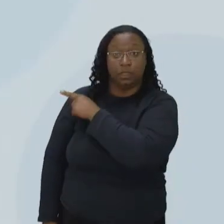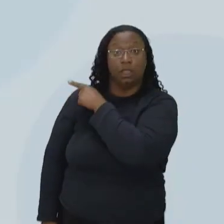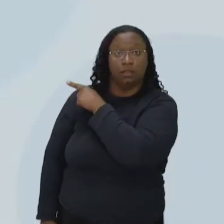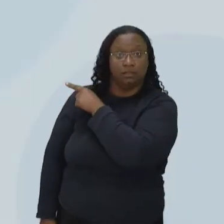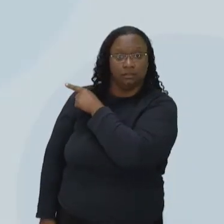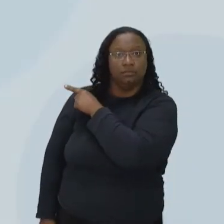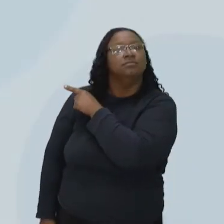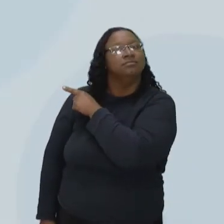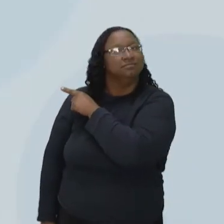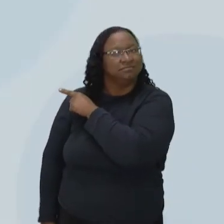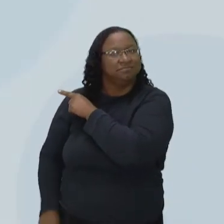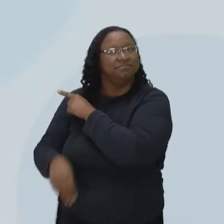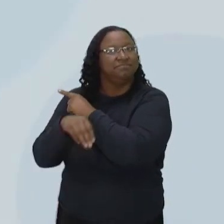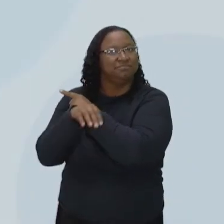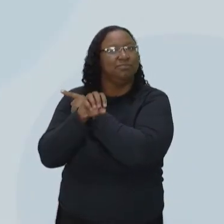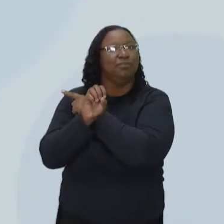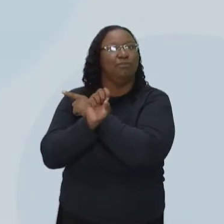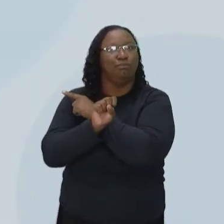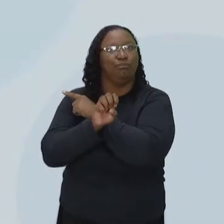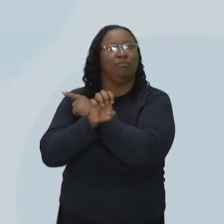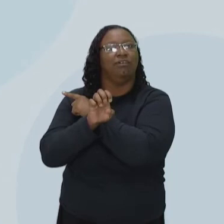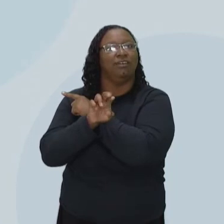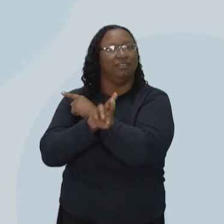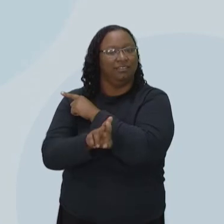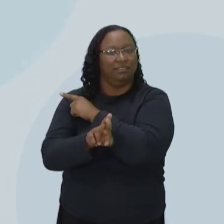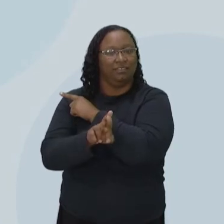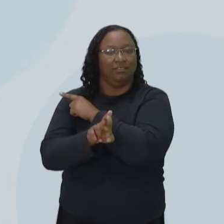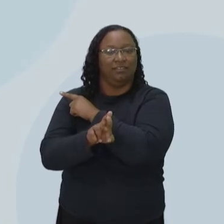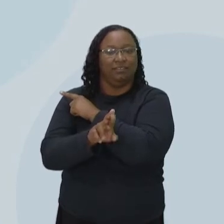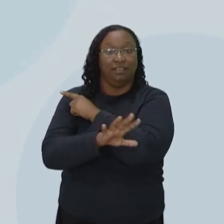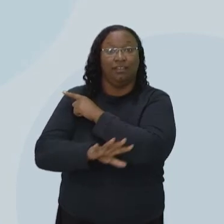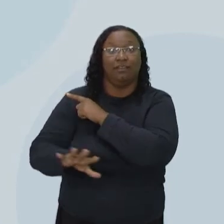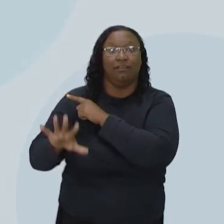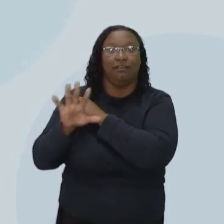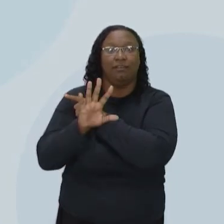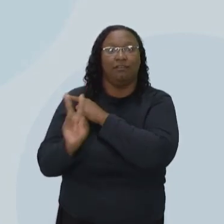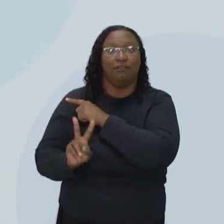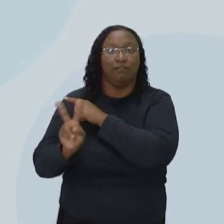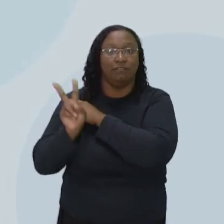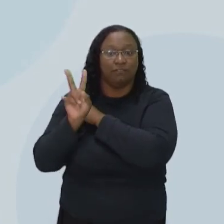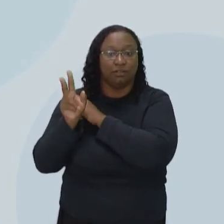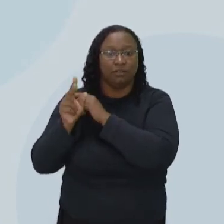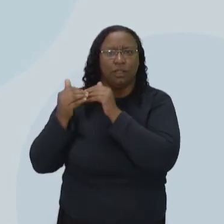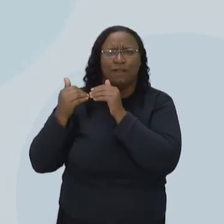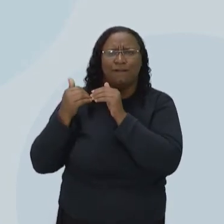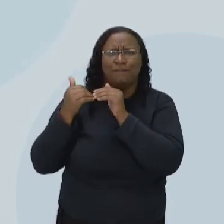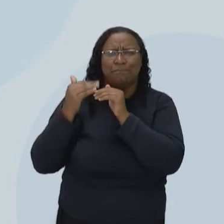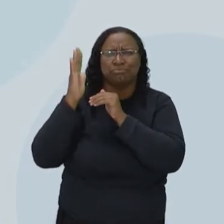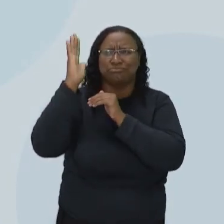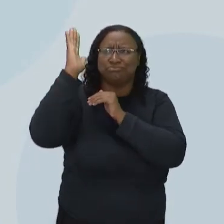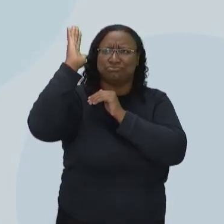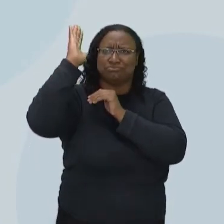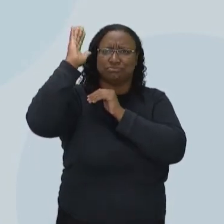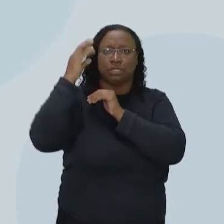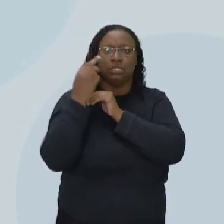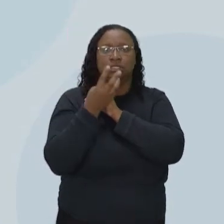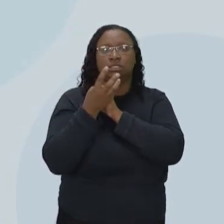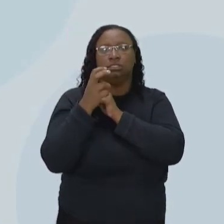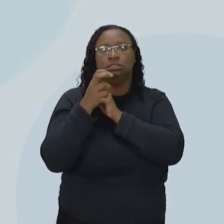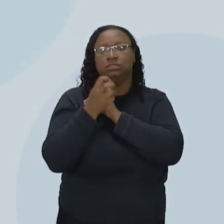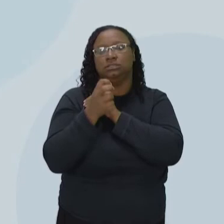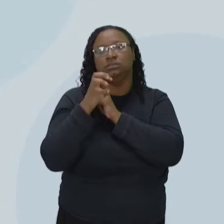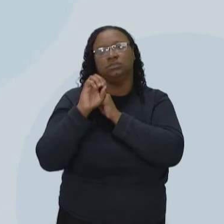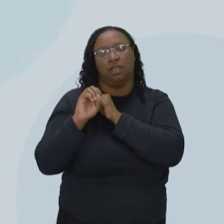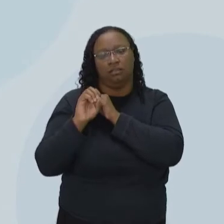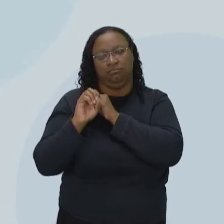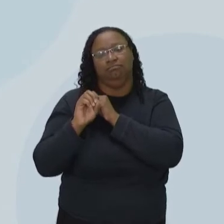Para a lâmpada de Moser, esse valor aí de lumens já ultrapassou 350. Ou seja,